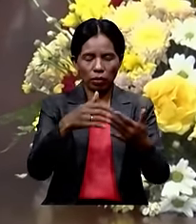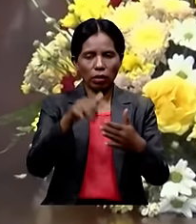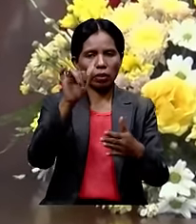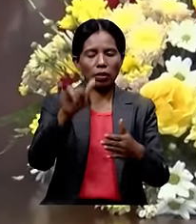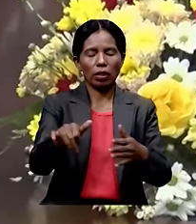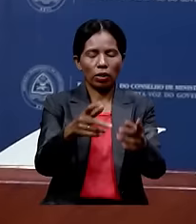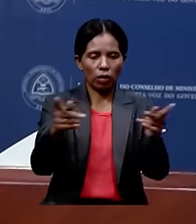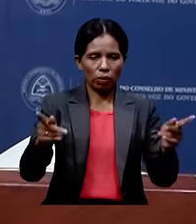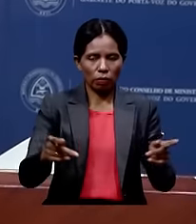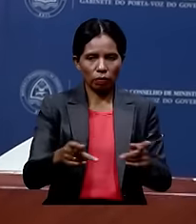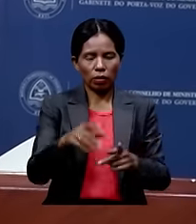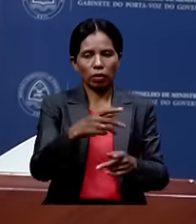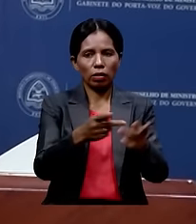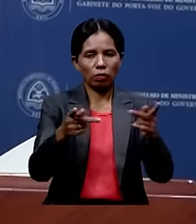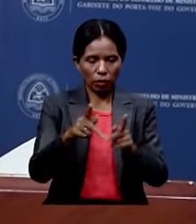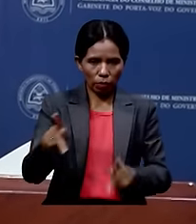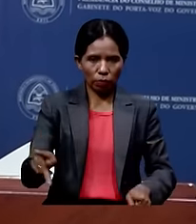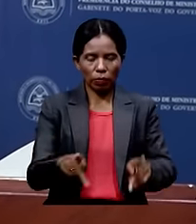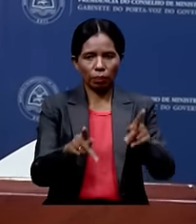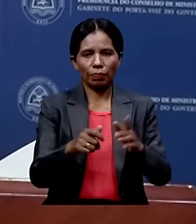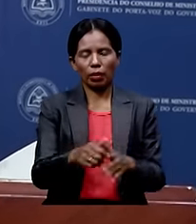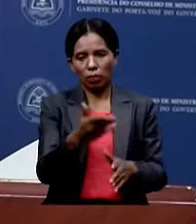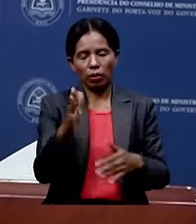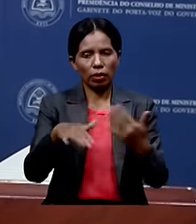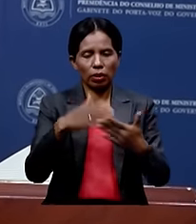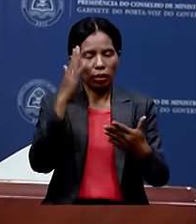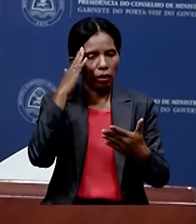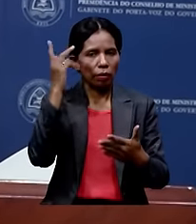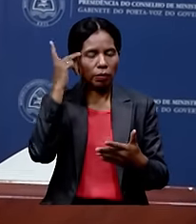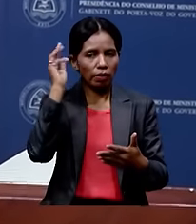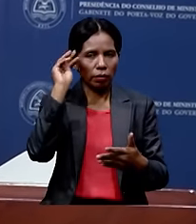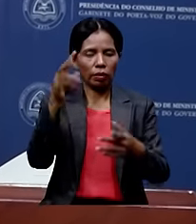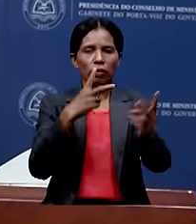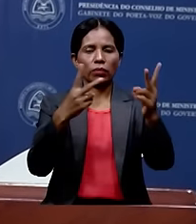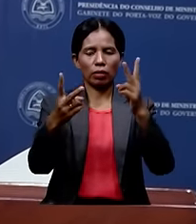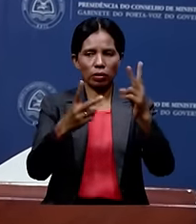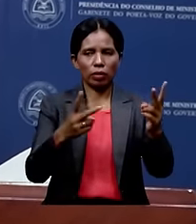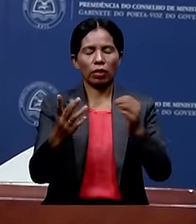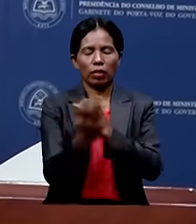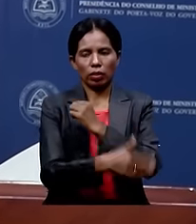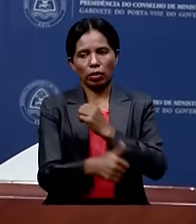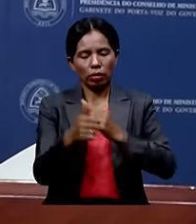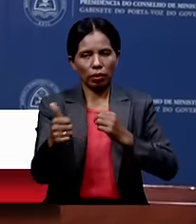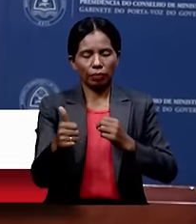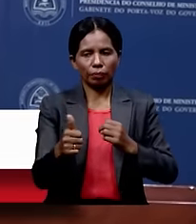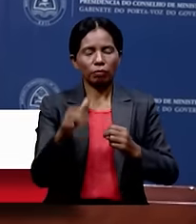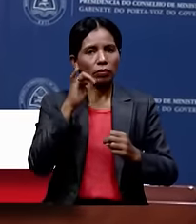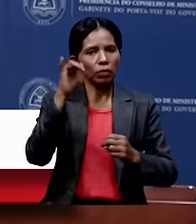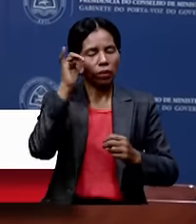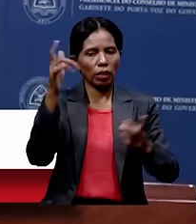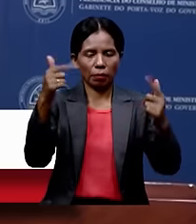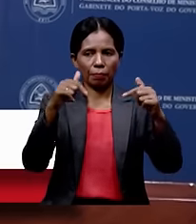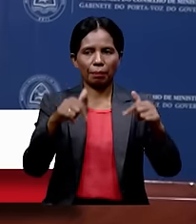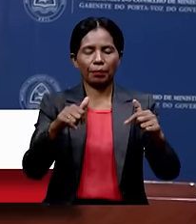área protegida no espaço público. Tocou certeza, Sua Excelência Primeiro-Ministro, a visita oficial e ali a país livre, ou seja, Tomai e